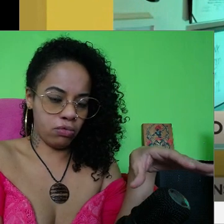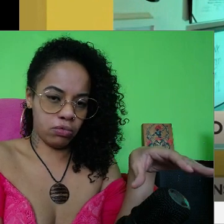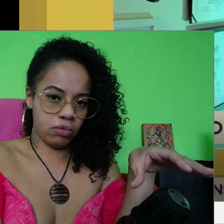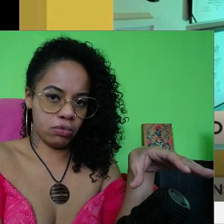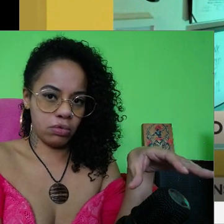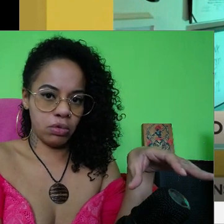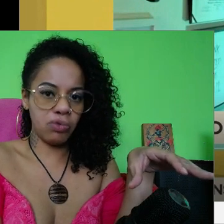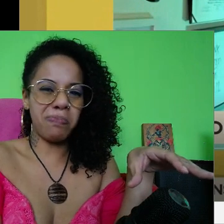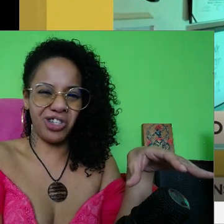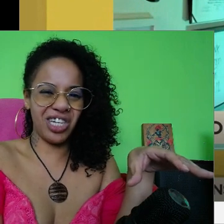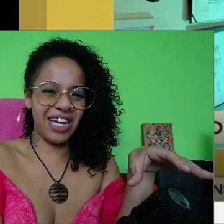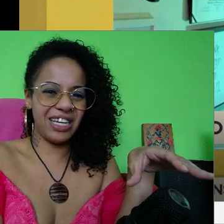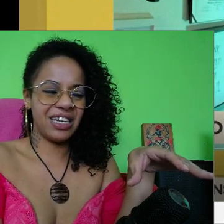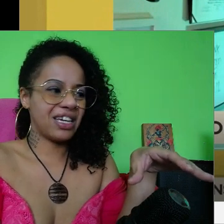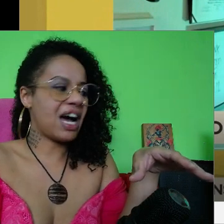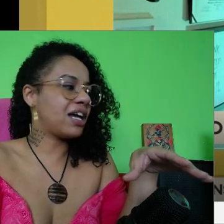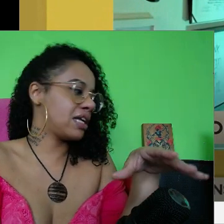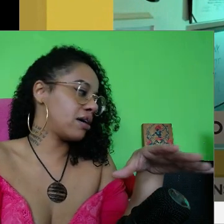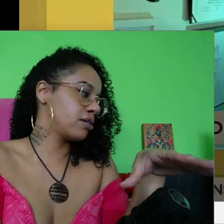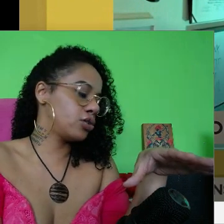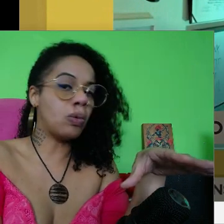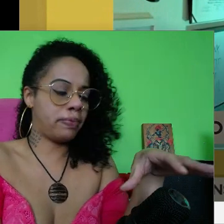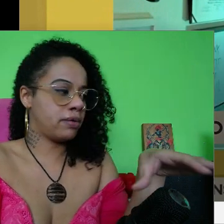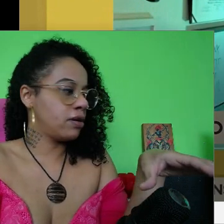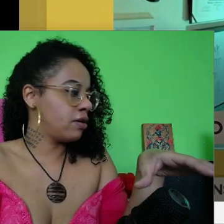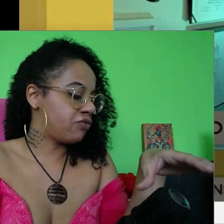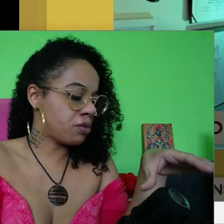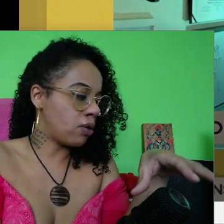ou não não pode né